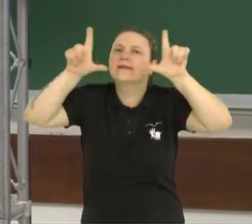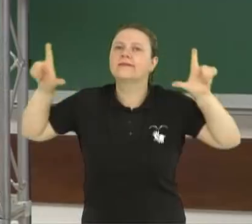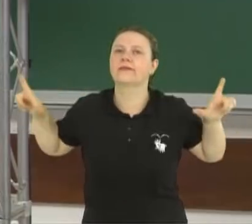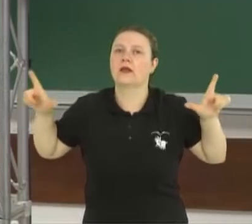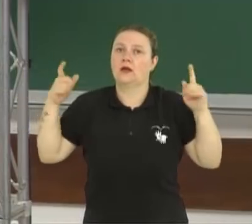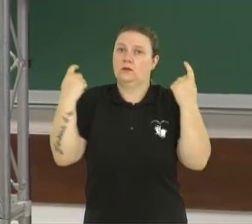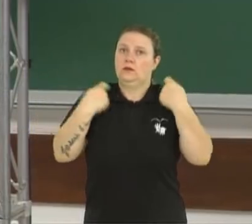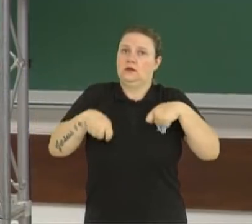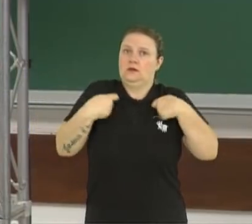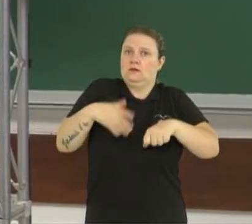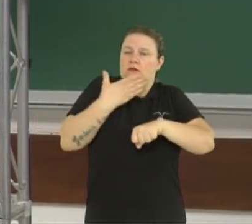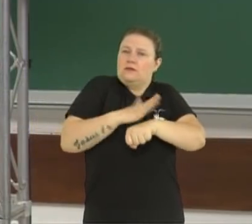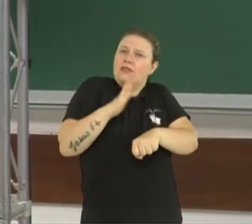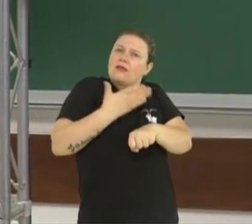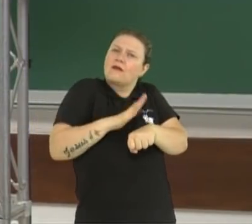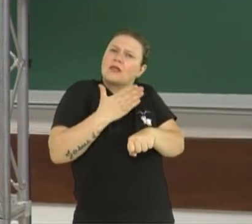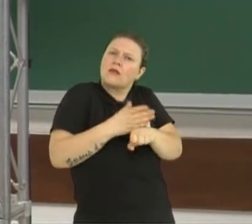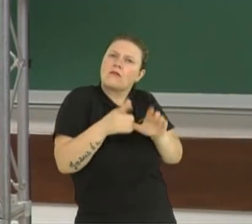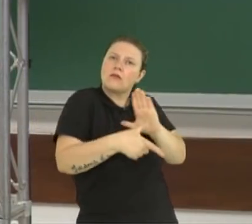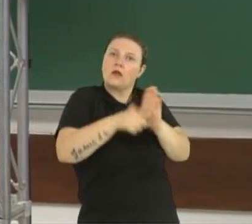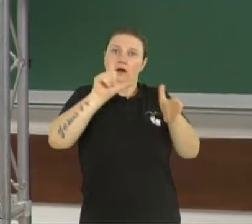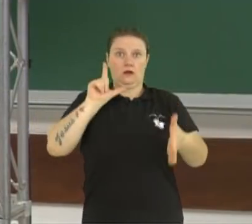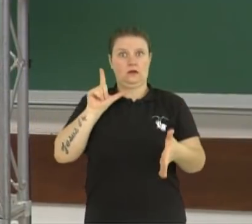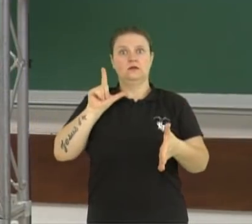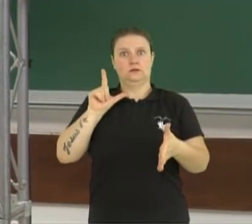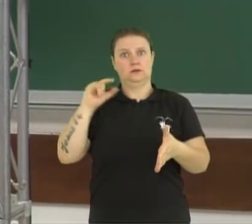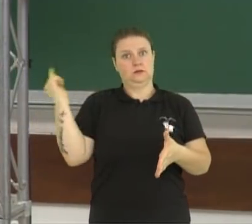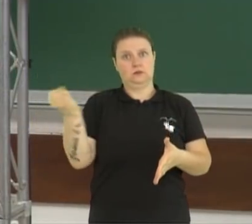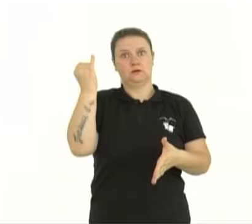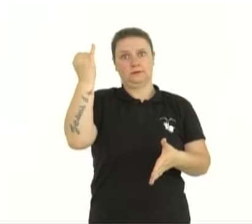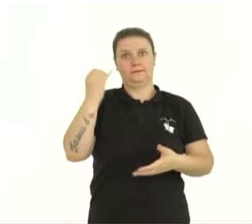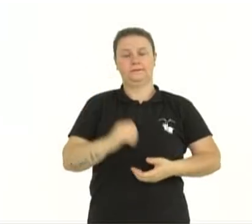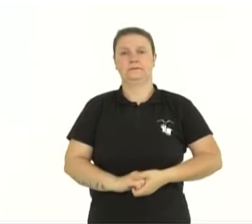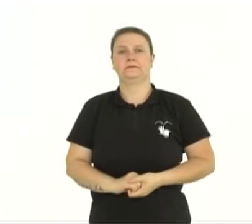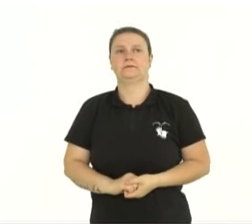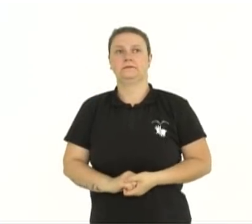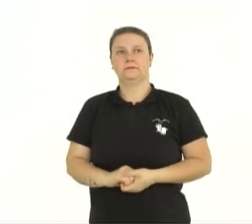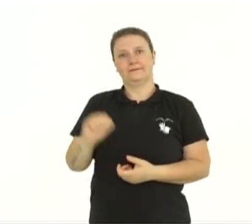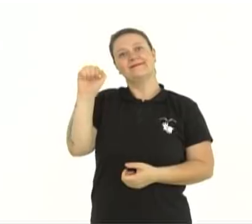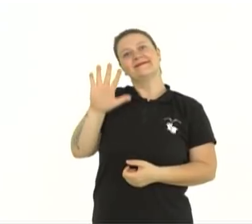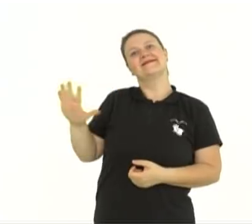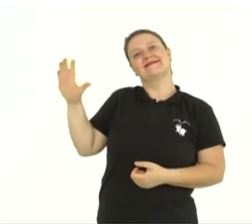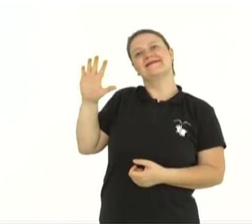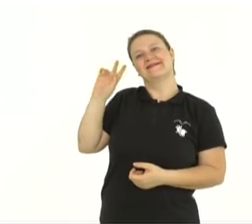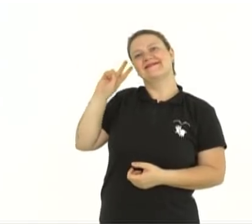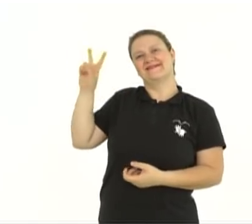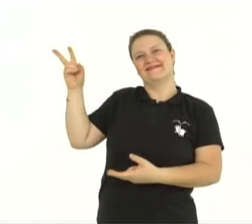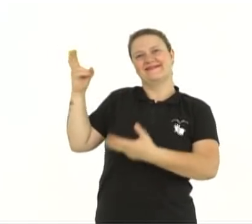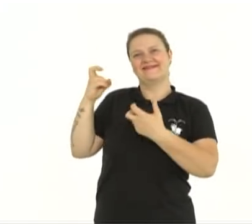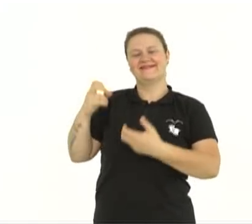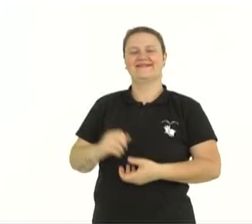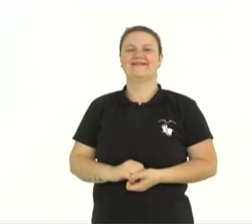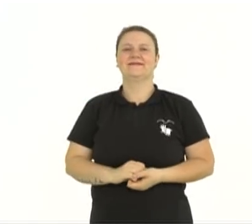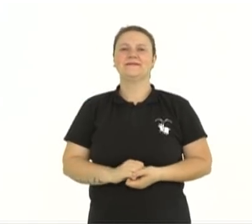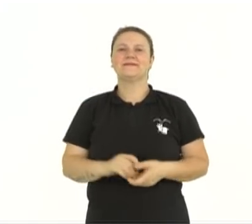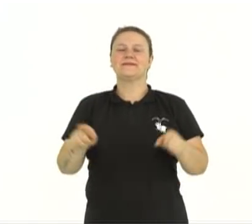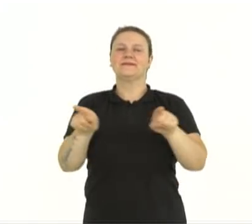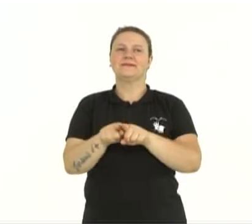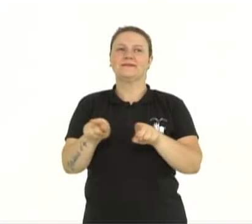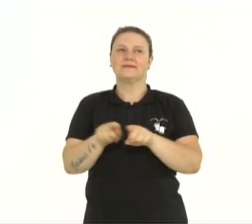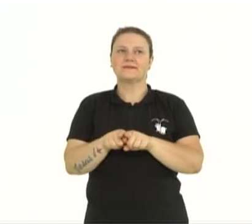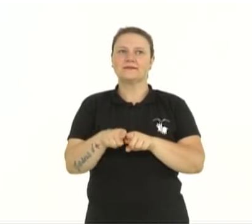toda instrução, mas é um esporte seguro. Aqui uma imagem, né, aqui